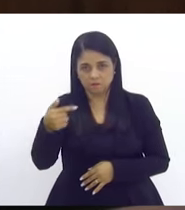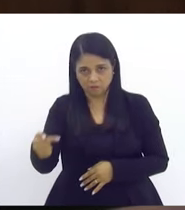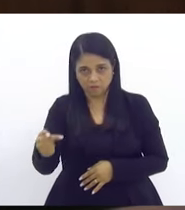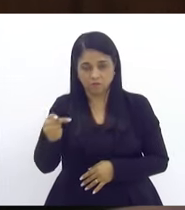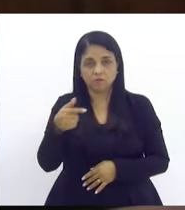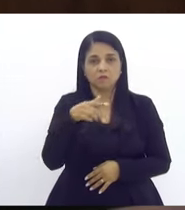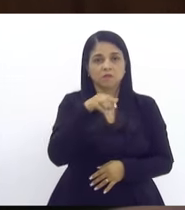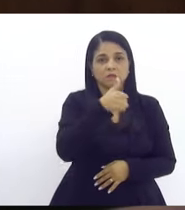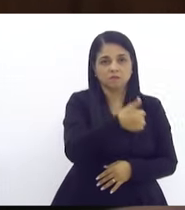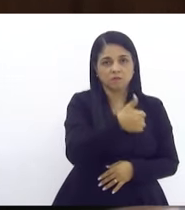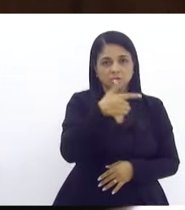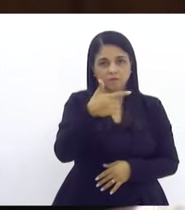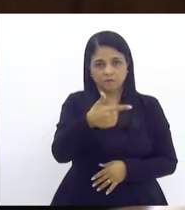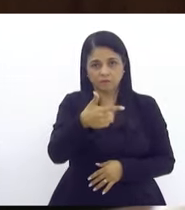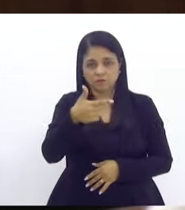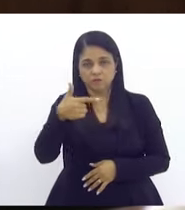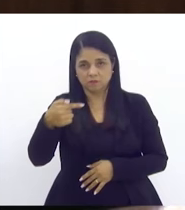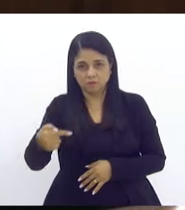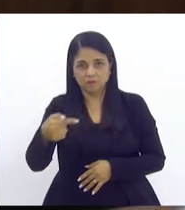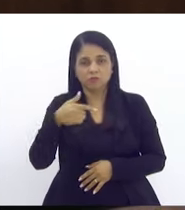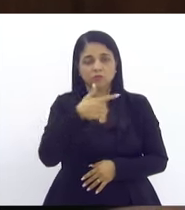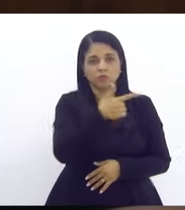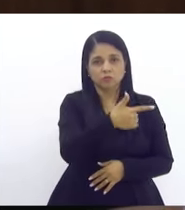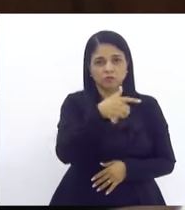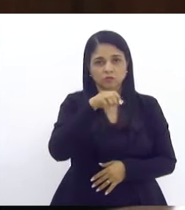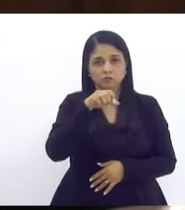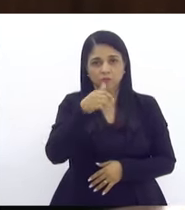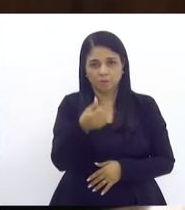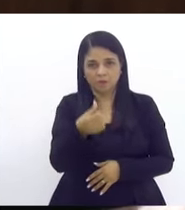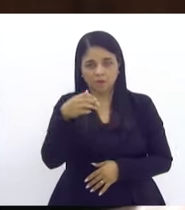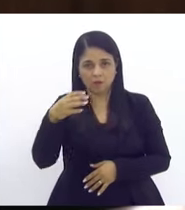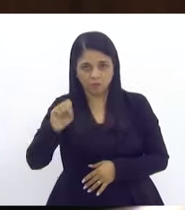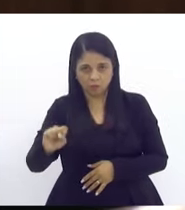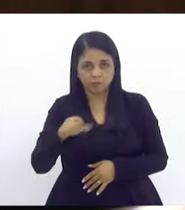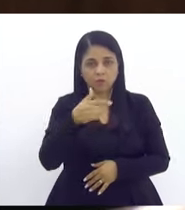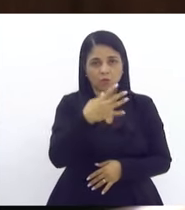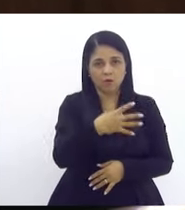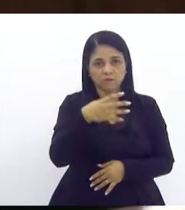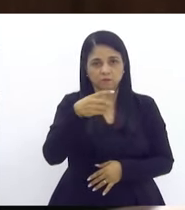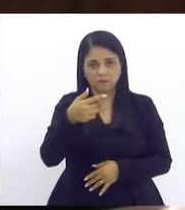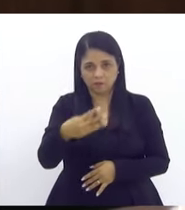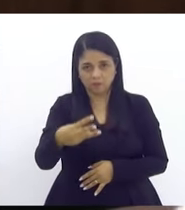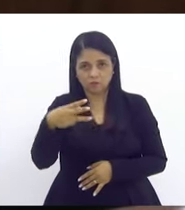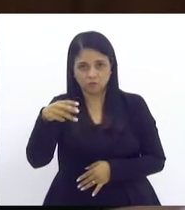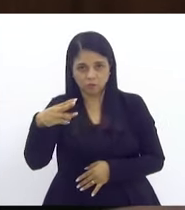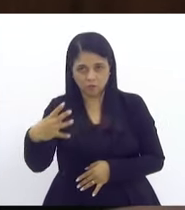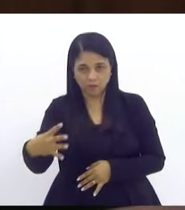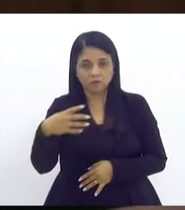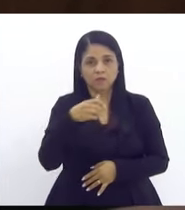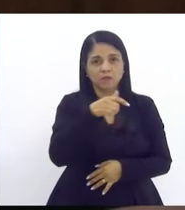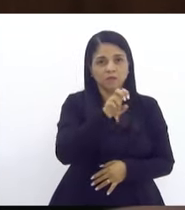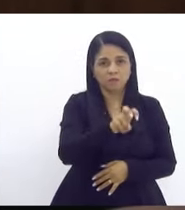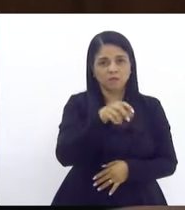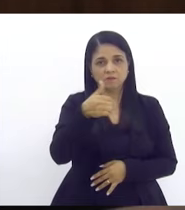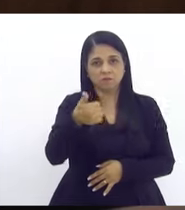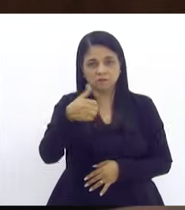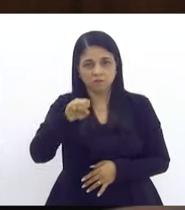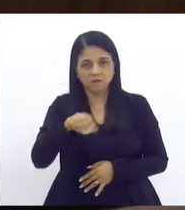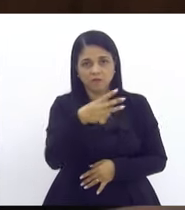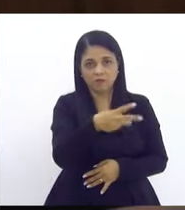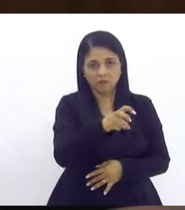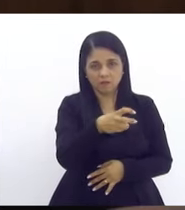477, 127, 268, 434, 519,